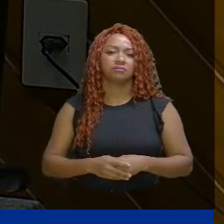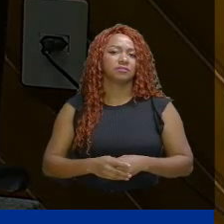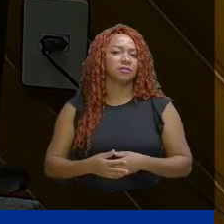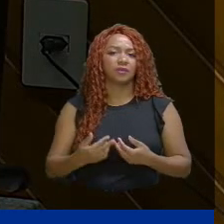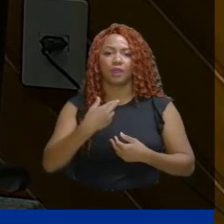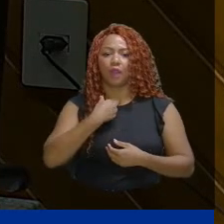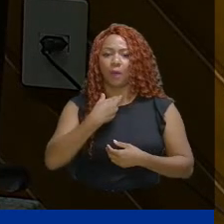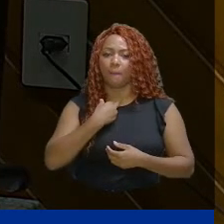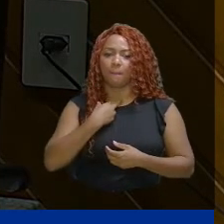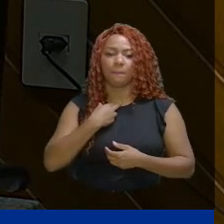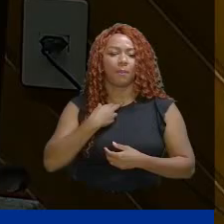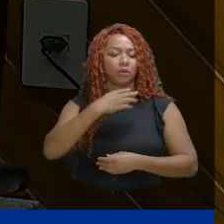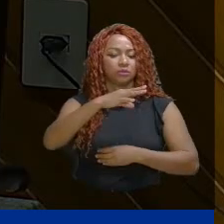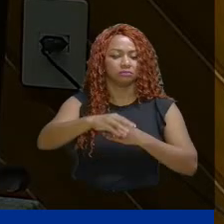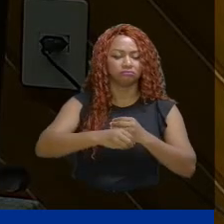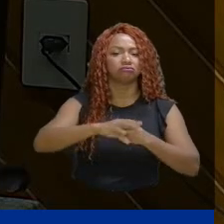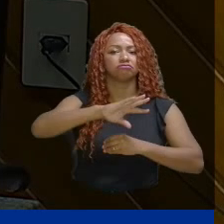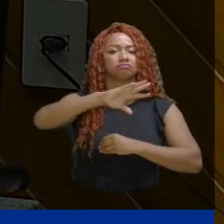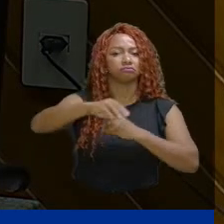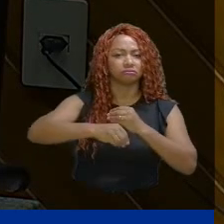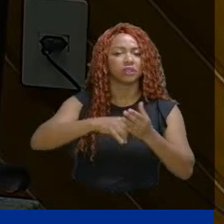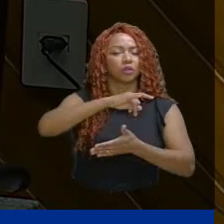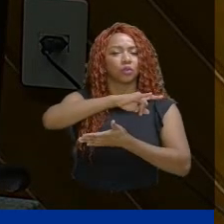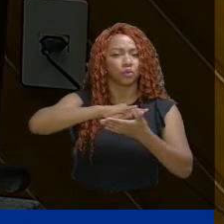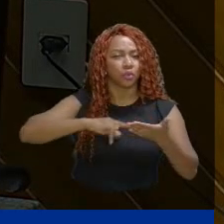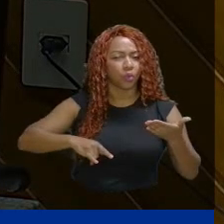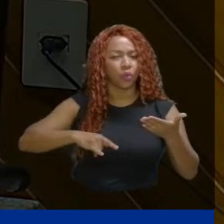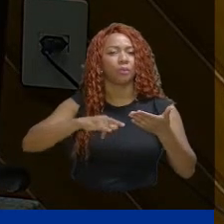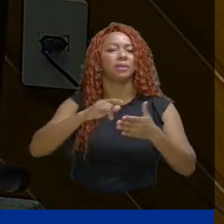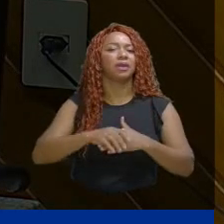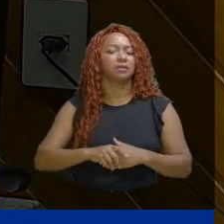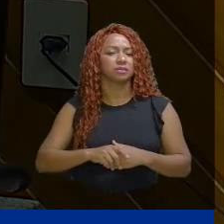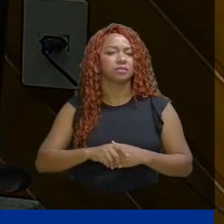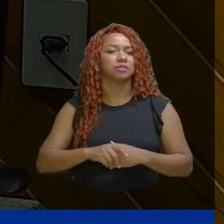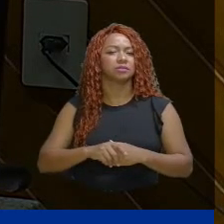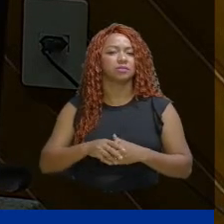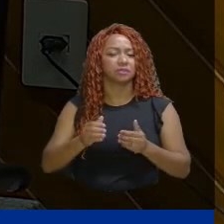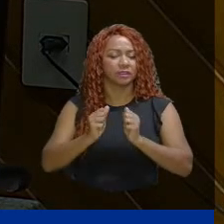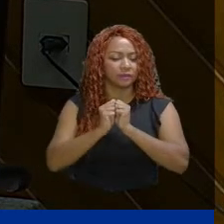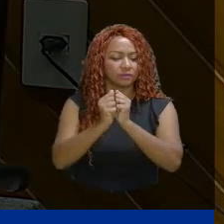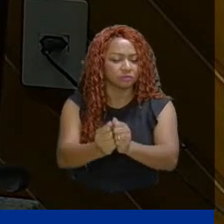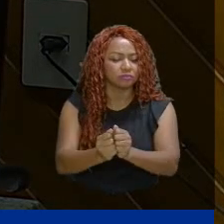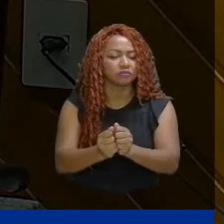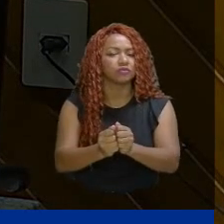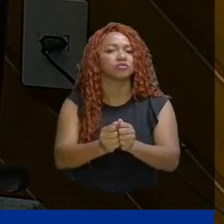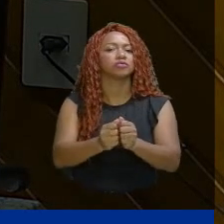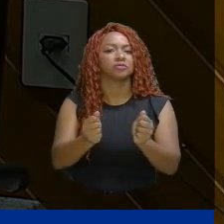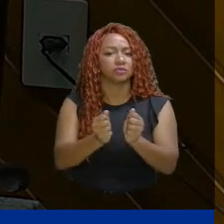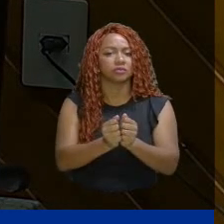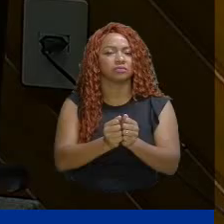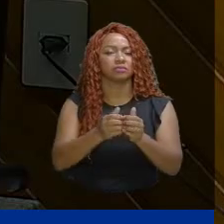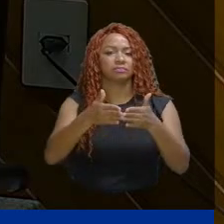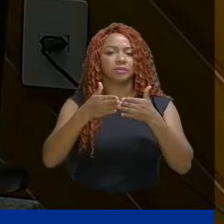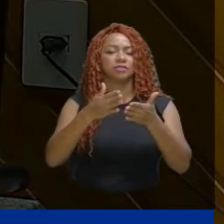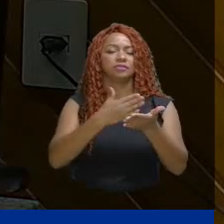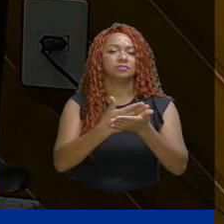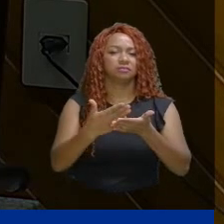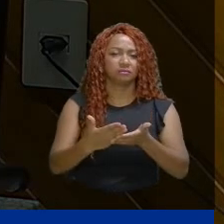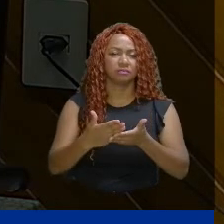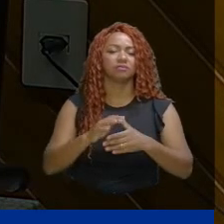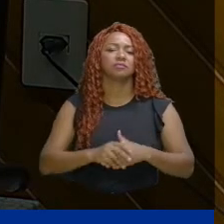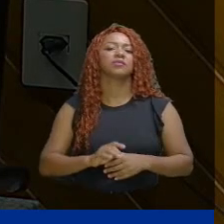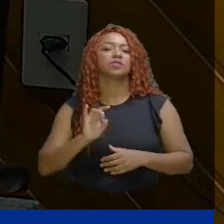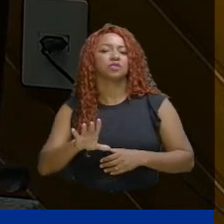Inadmissível a juntada de documentos probatórios que deveriam acompanhar a petição inicial, mas só foram colecionados